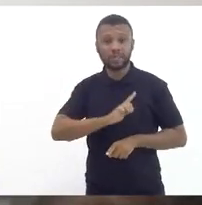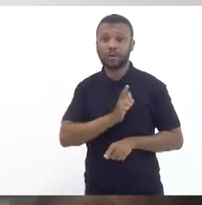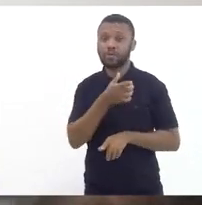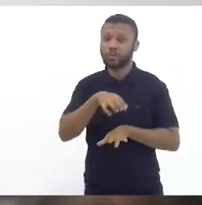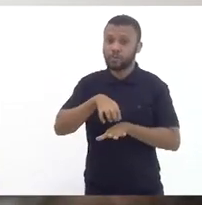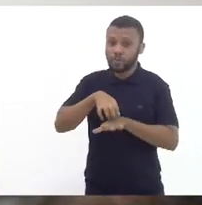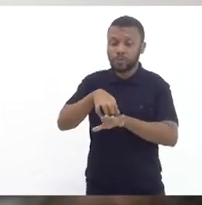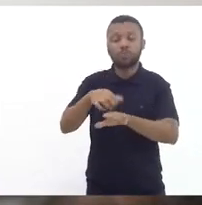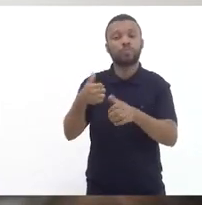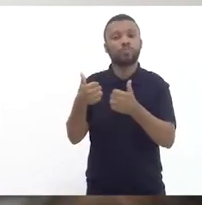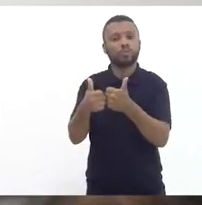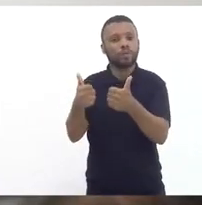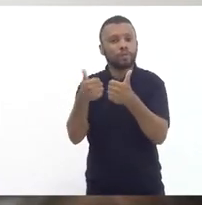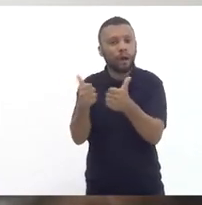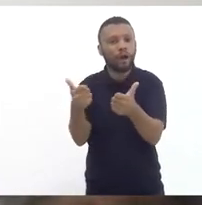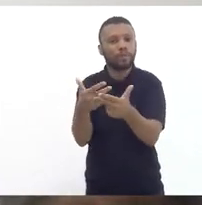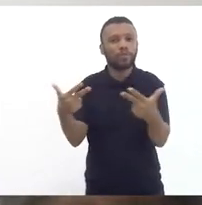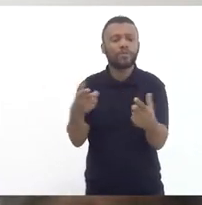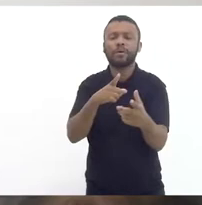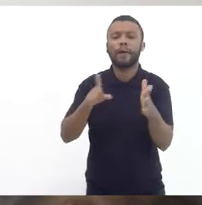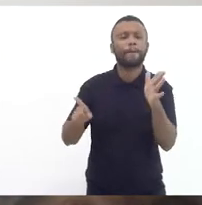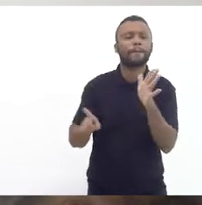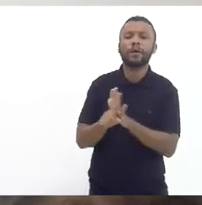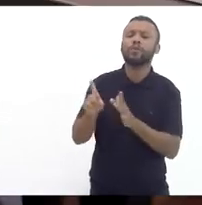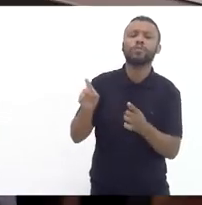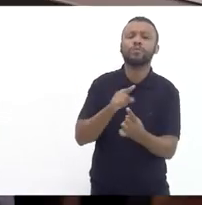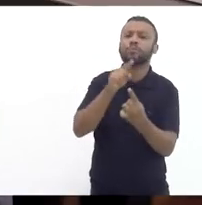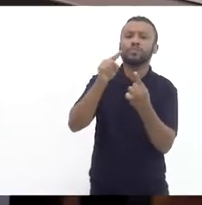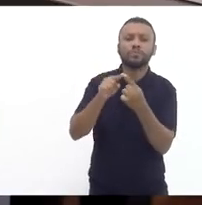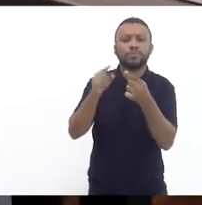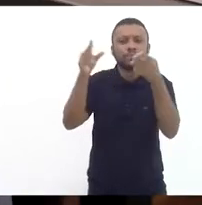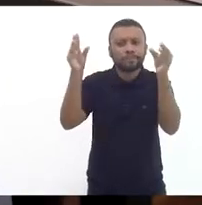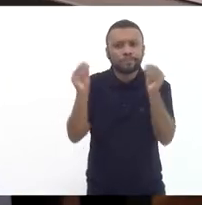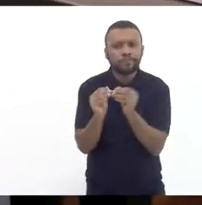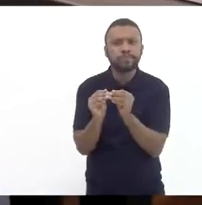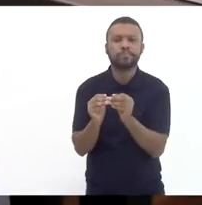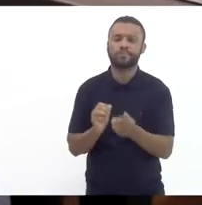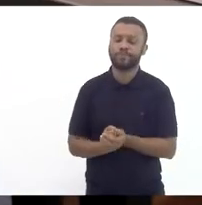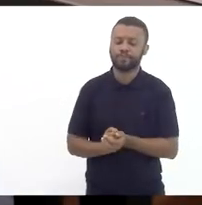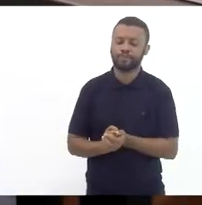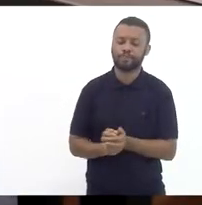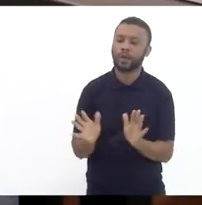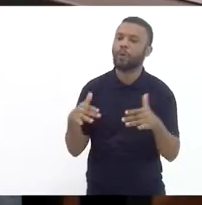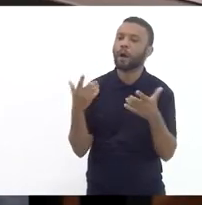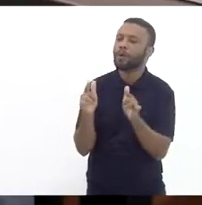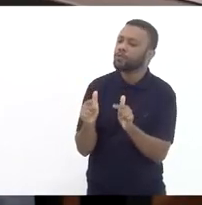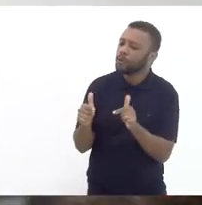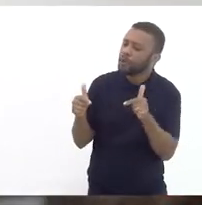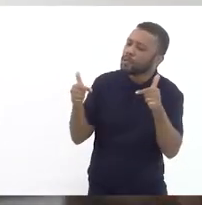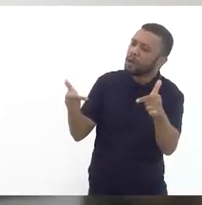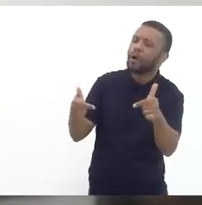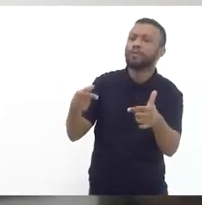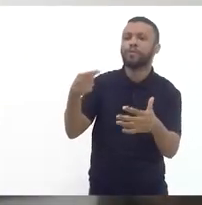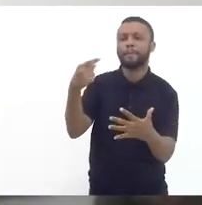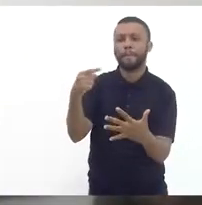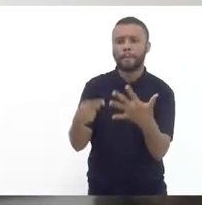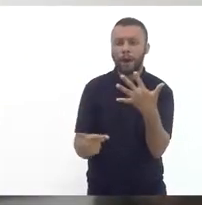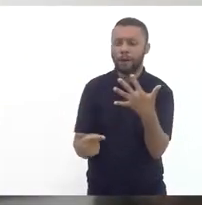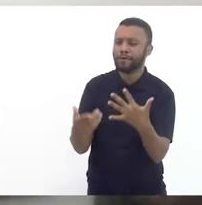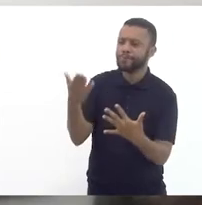transporte. E aí a pergunta objetivamente é: quais foram as medidas adotadas pela